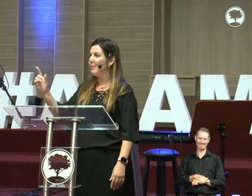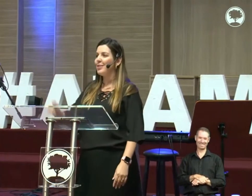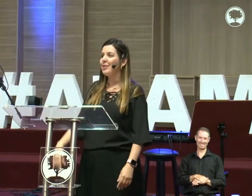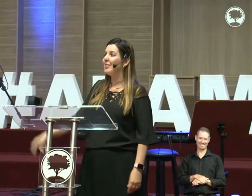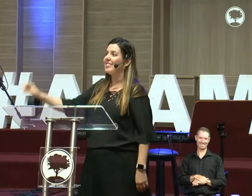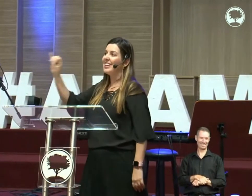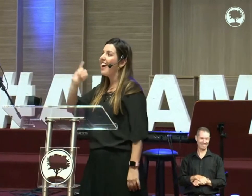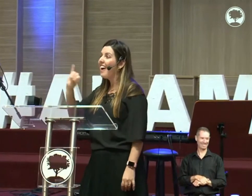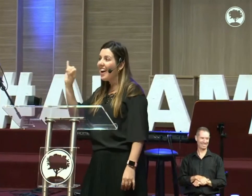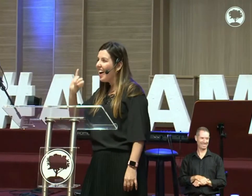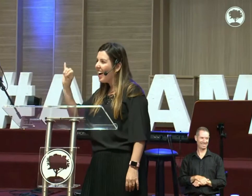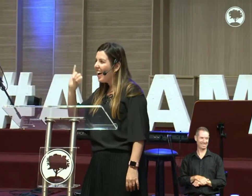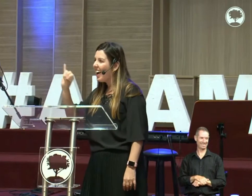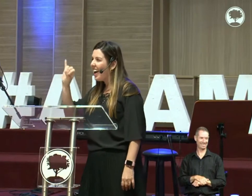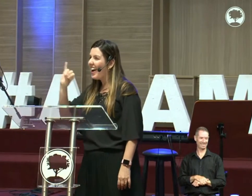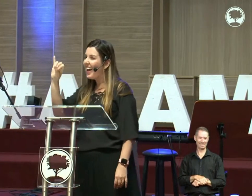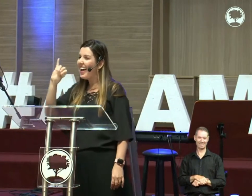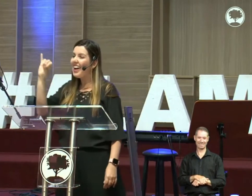gente vai olhar para o surdo e vai fazer assim.